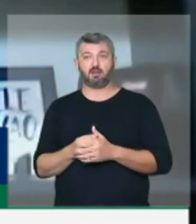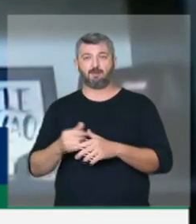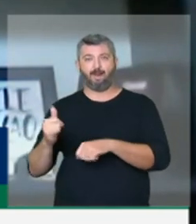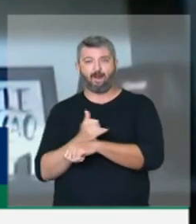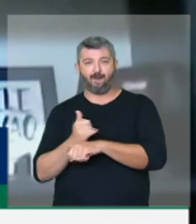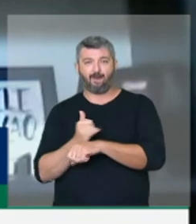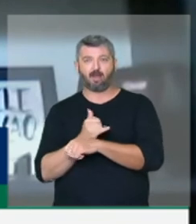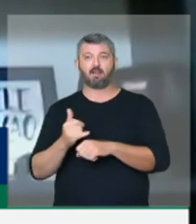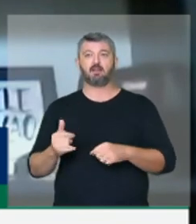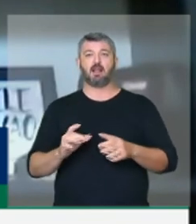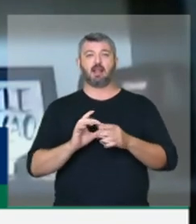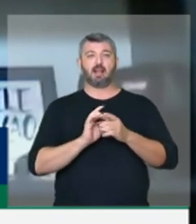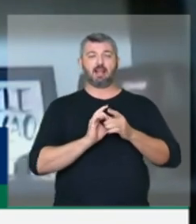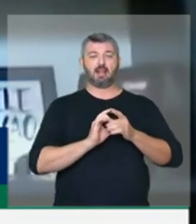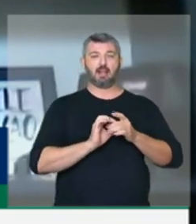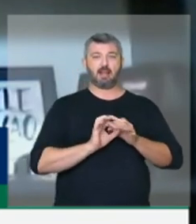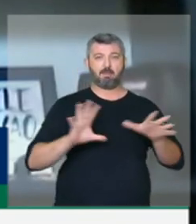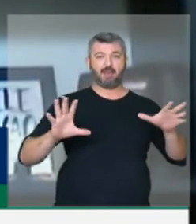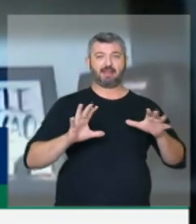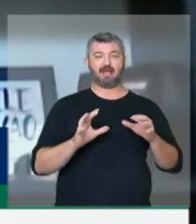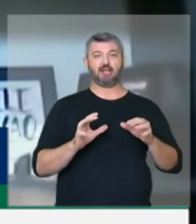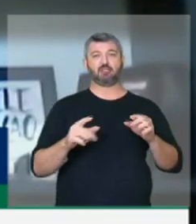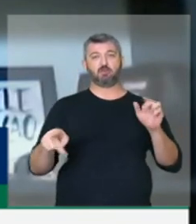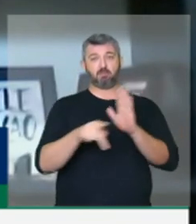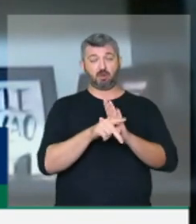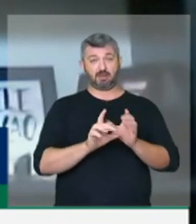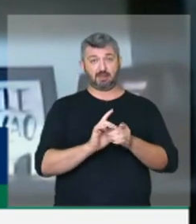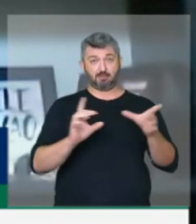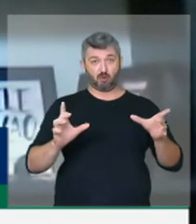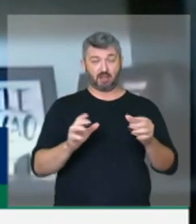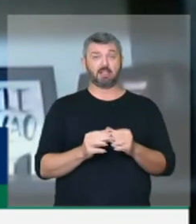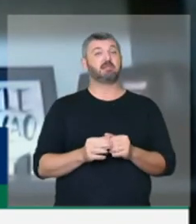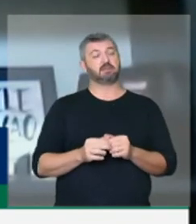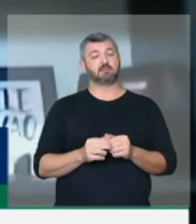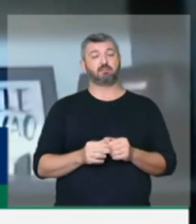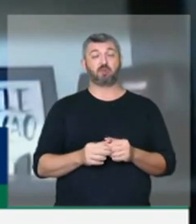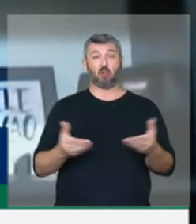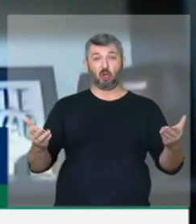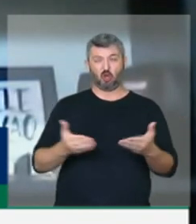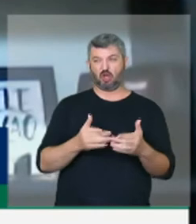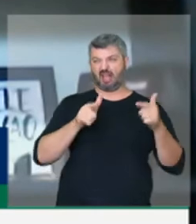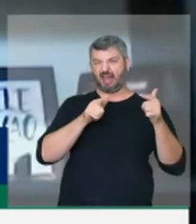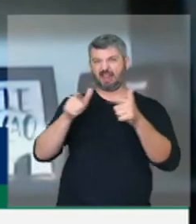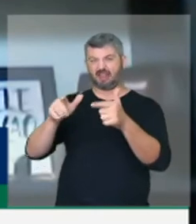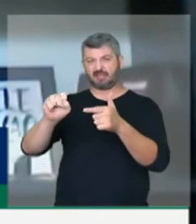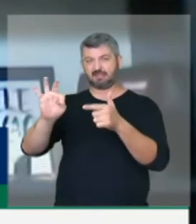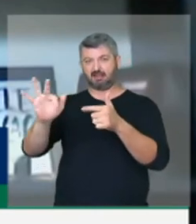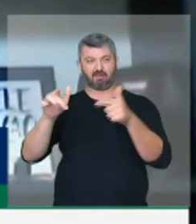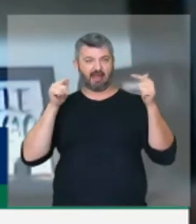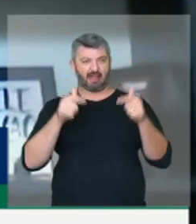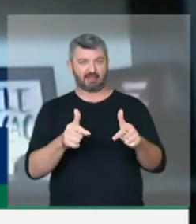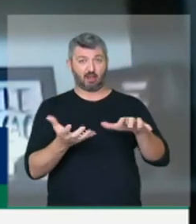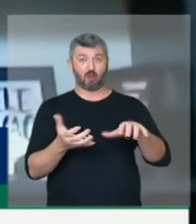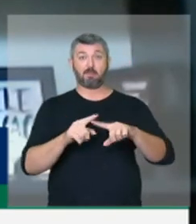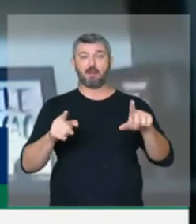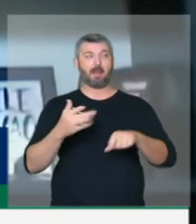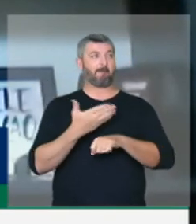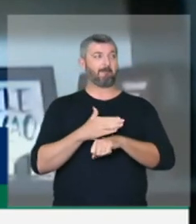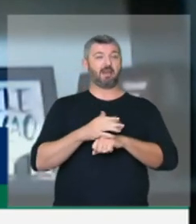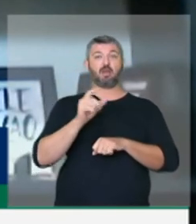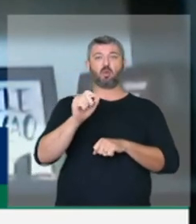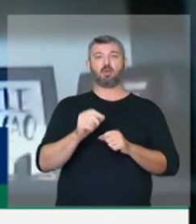estratégia fechar as liberdades democráticas no nosso país. Hoje ataca o Supremo Tribunal Federal, ataca o Congresso Nacional, mas na prática quer